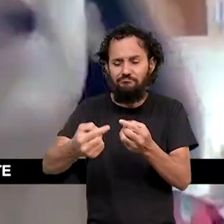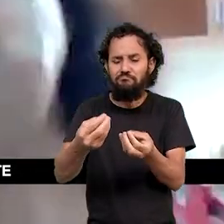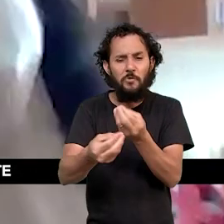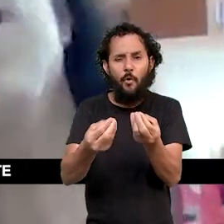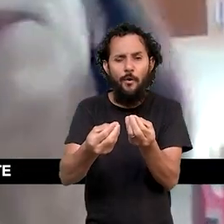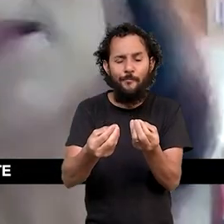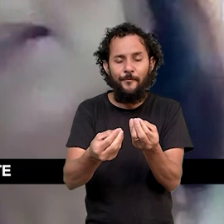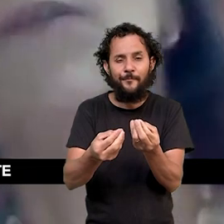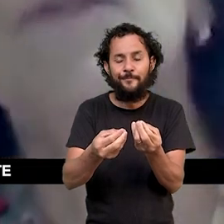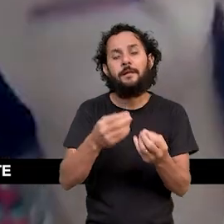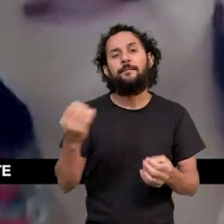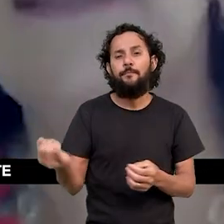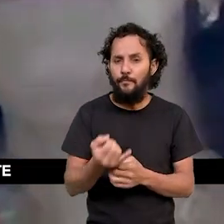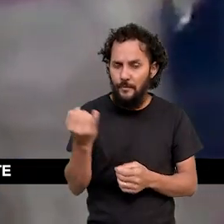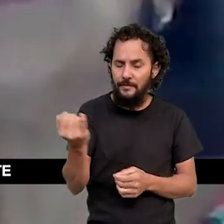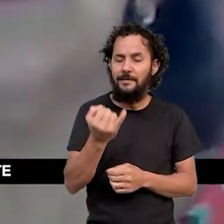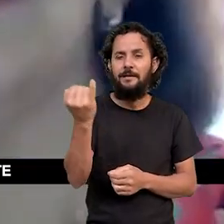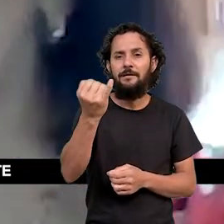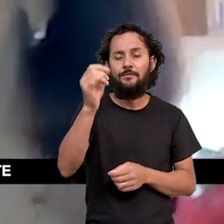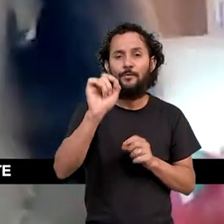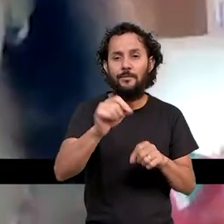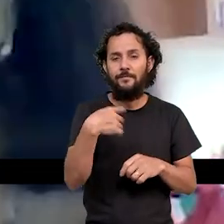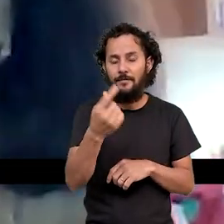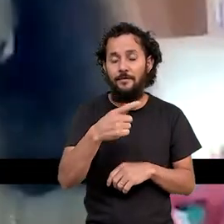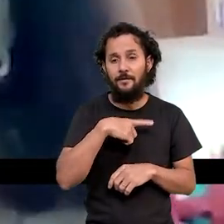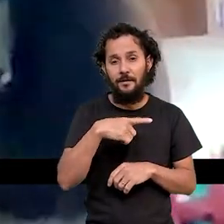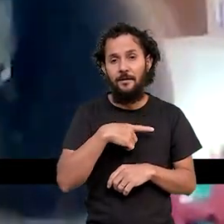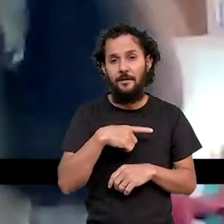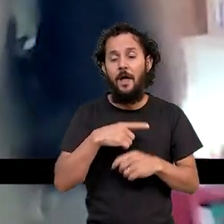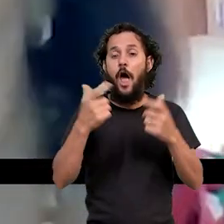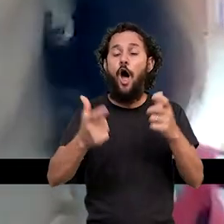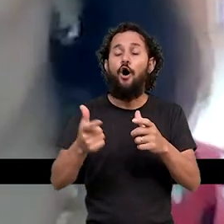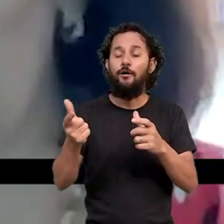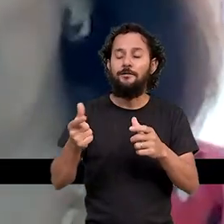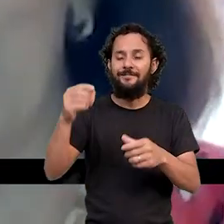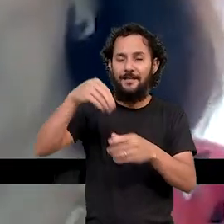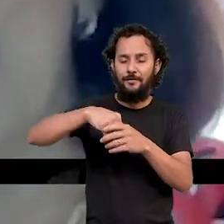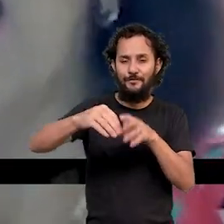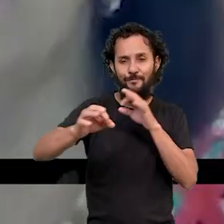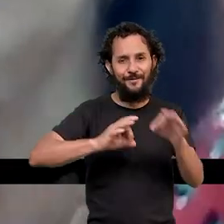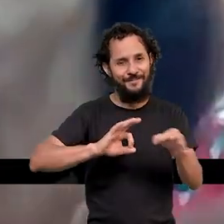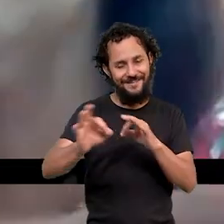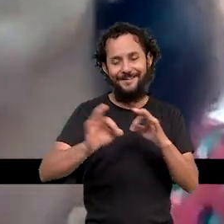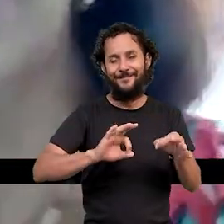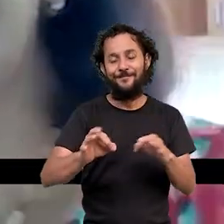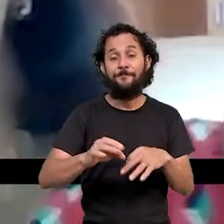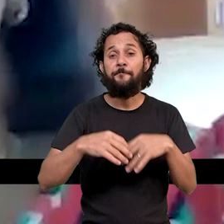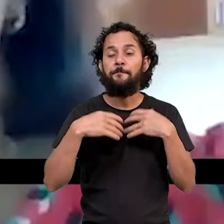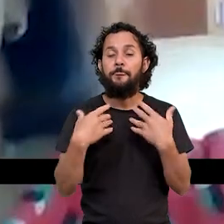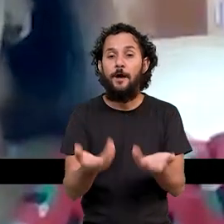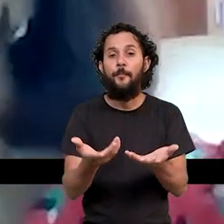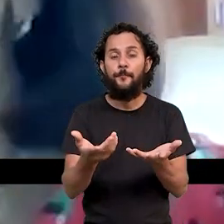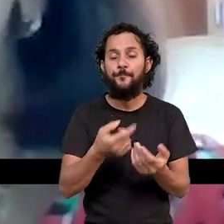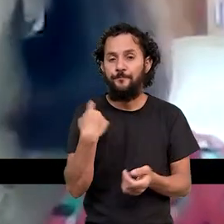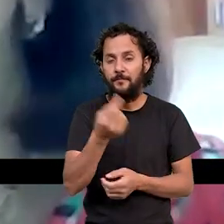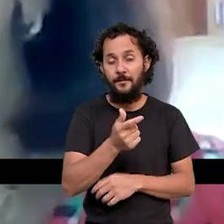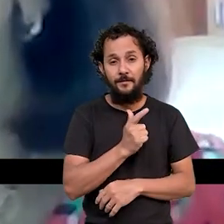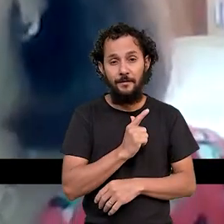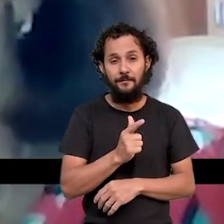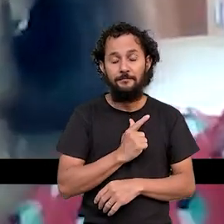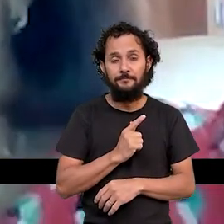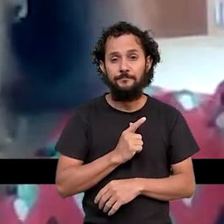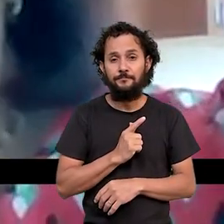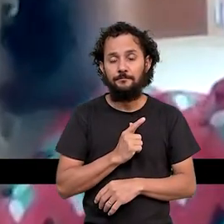infância, é de fundamental importância que a gente traga isso para os projetos. Então, nós